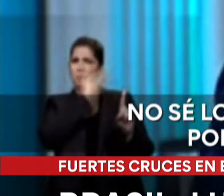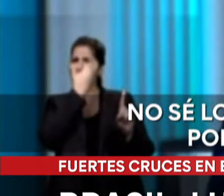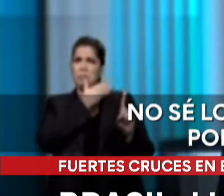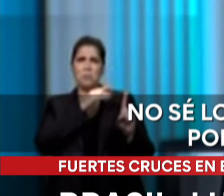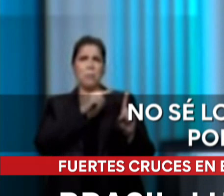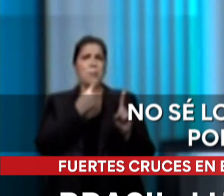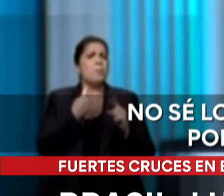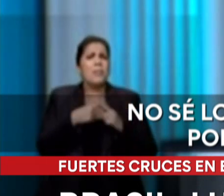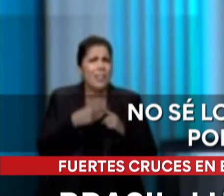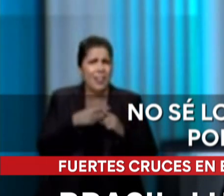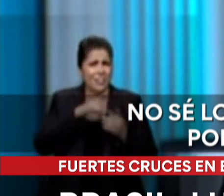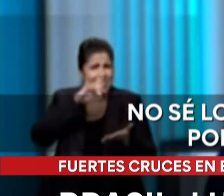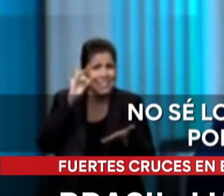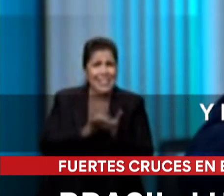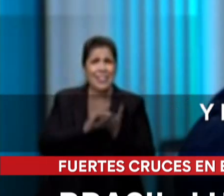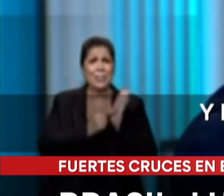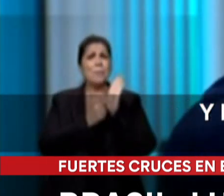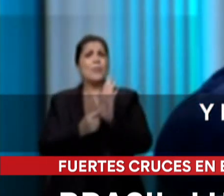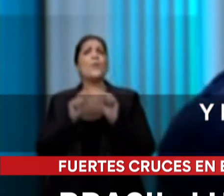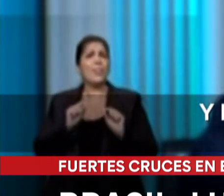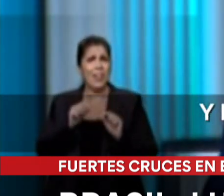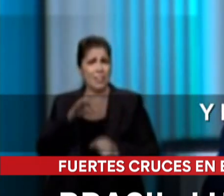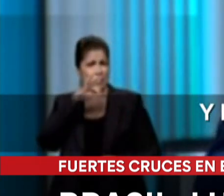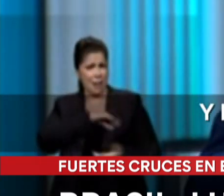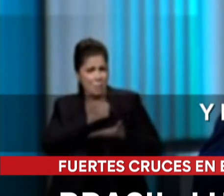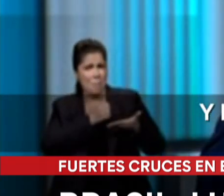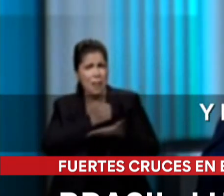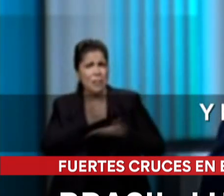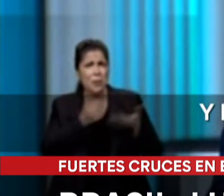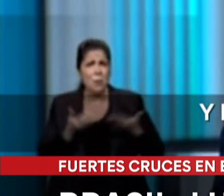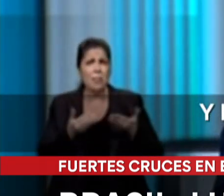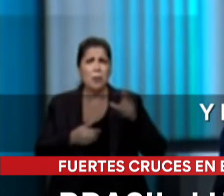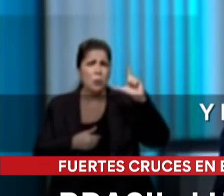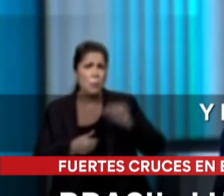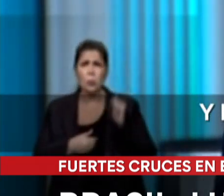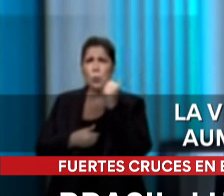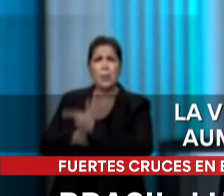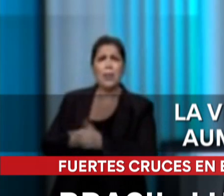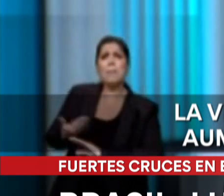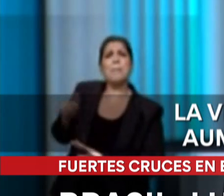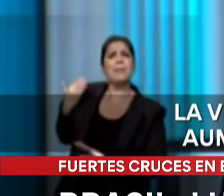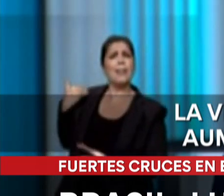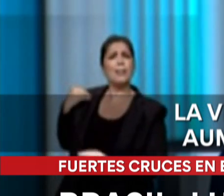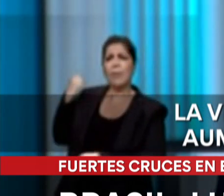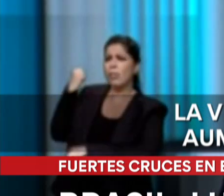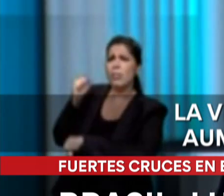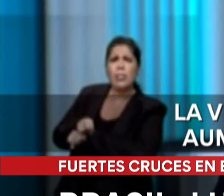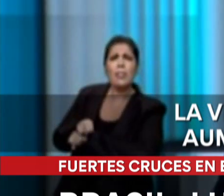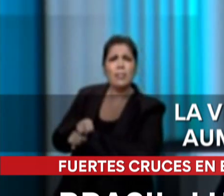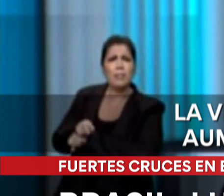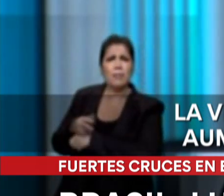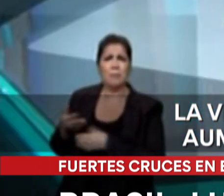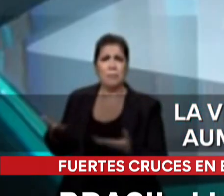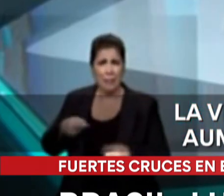a verdade nua e crua é que o salário mínimo dele hoje é menor do que quando ele entrou. A verdade é que durante